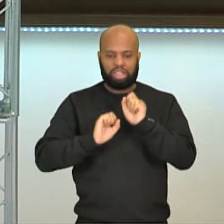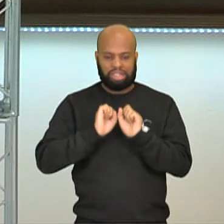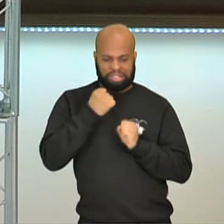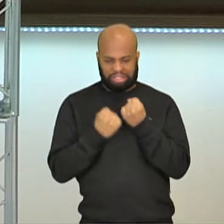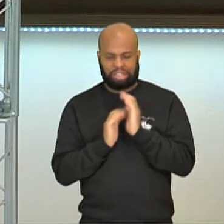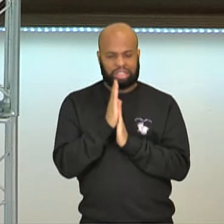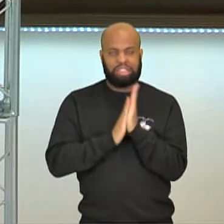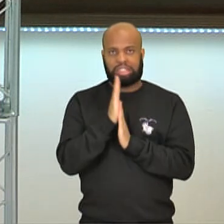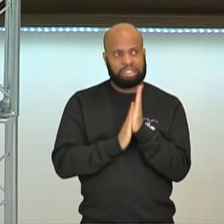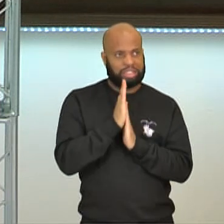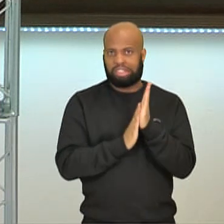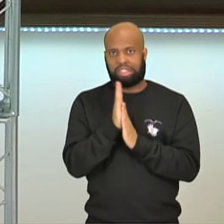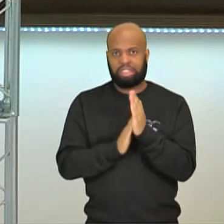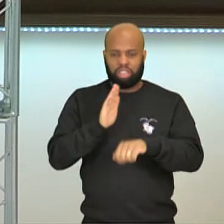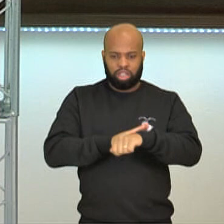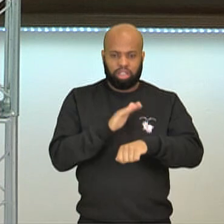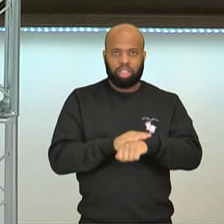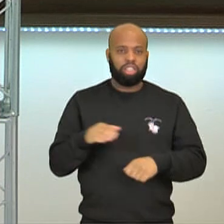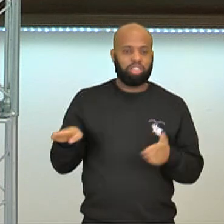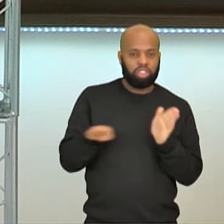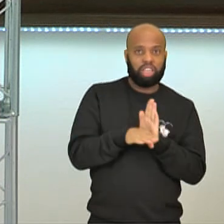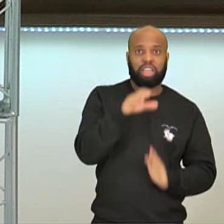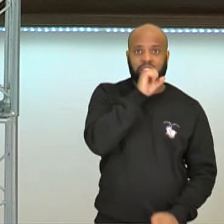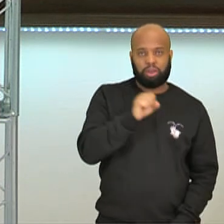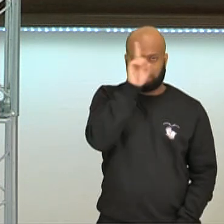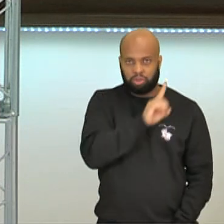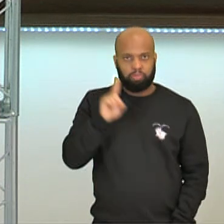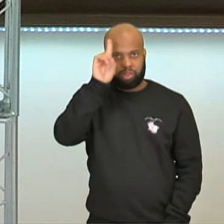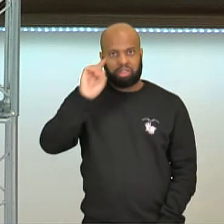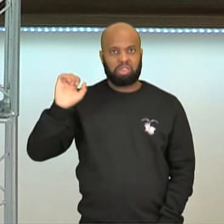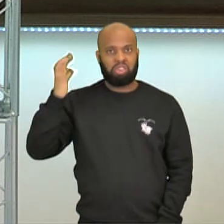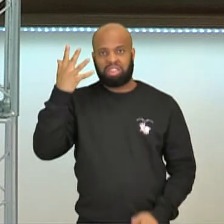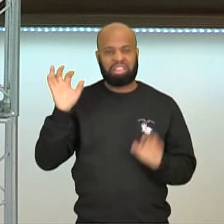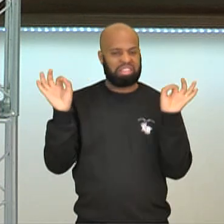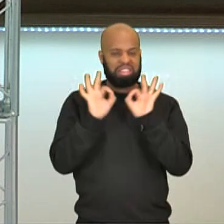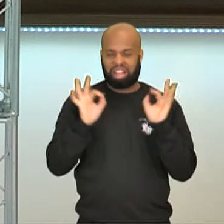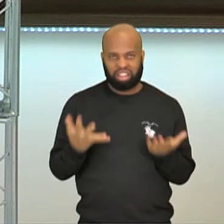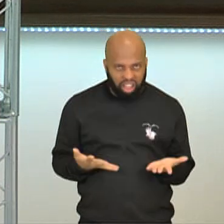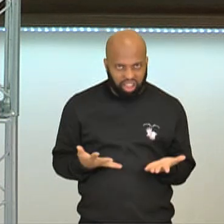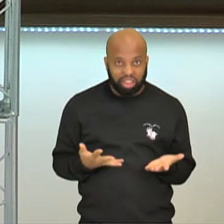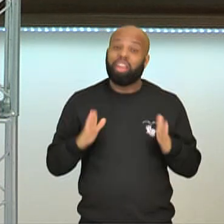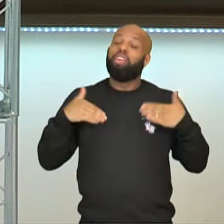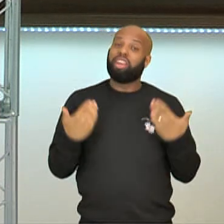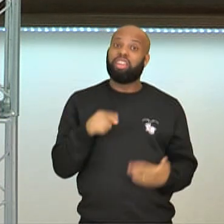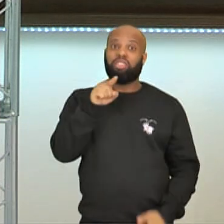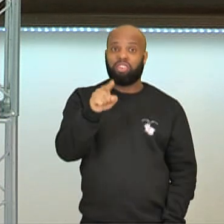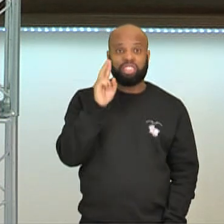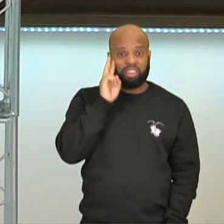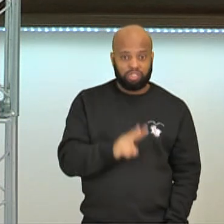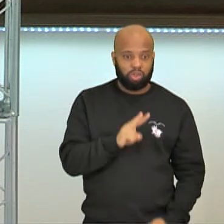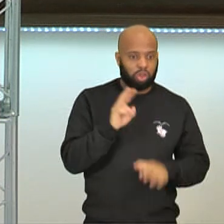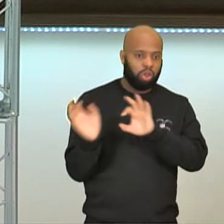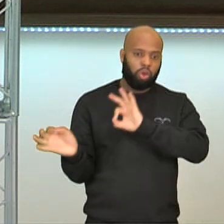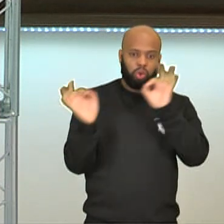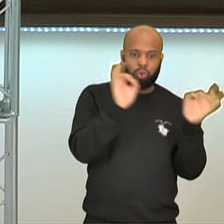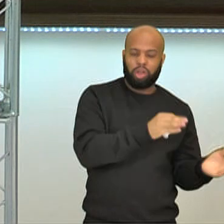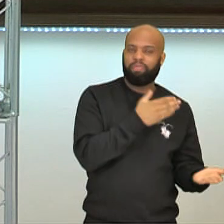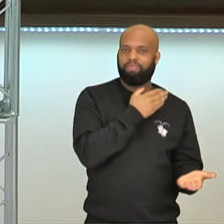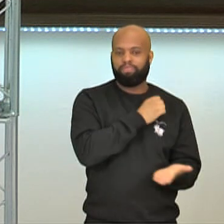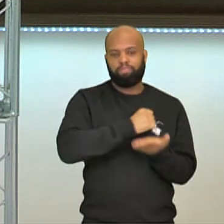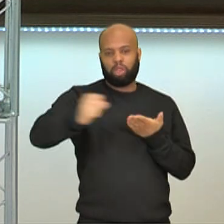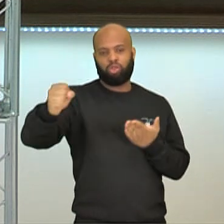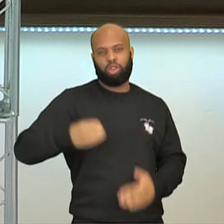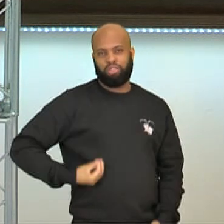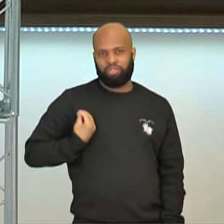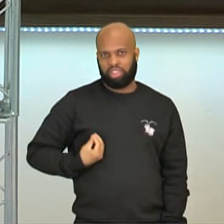ansiedade tão grande, quando o final de semana finalmente chega, não acontece nada de bom. E aí, quando você viu, a vida já passou.